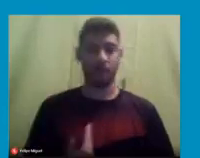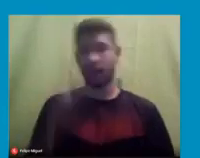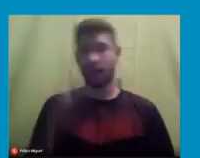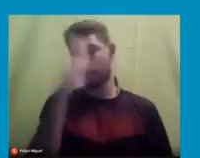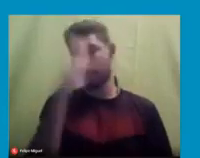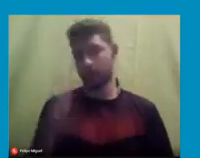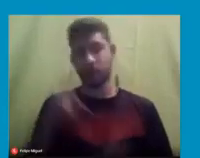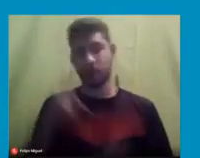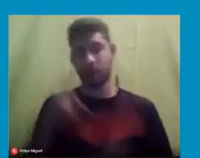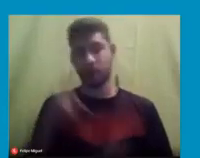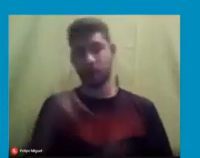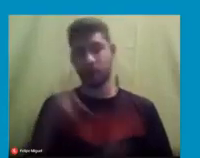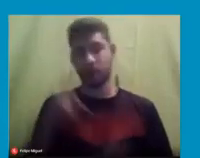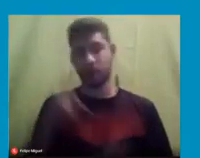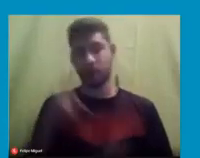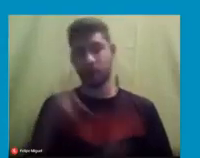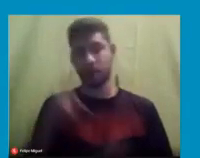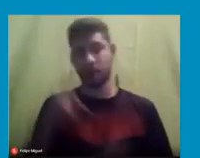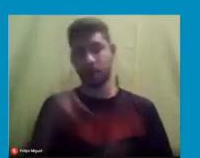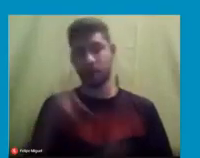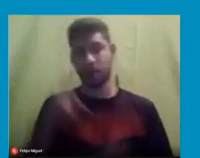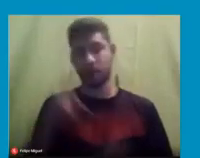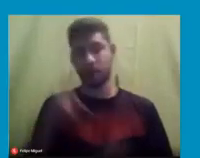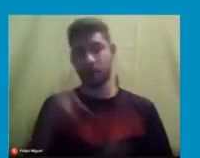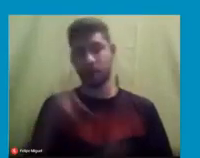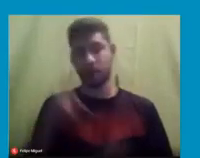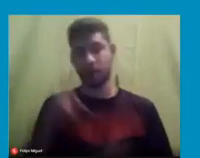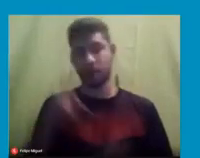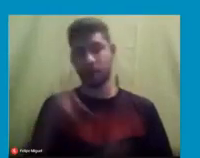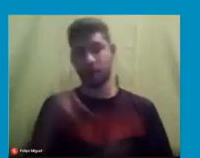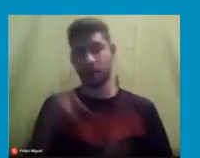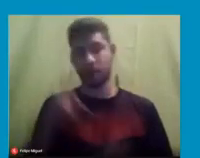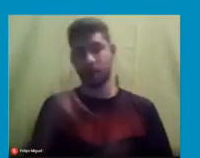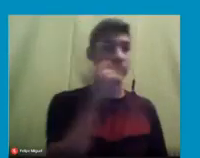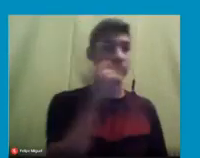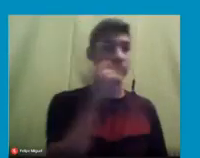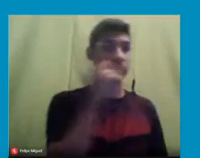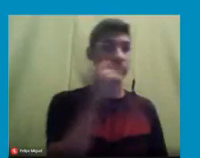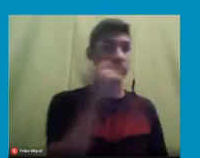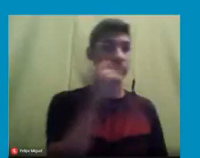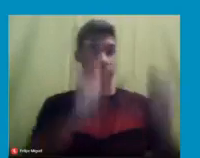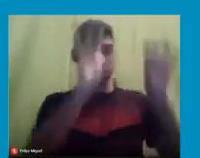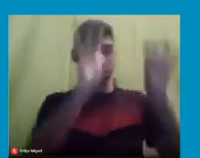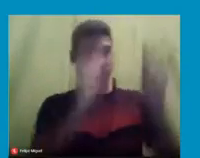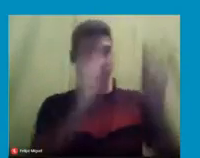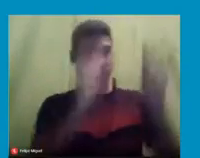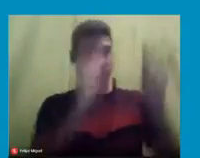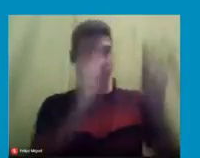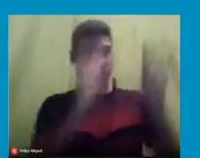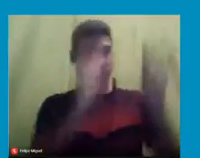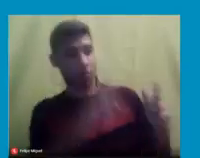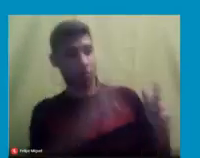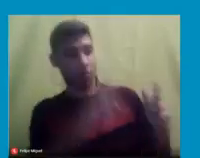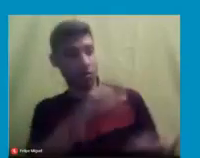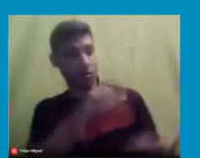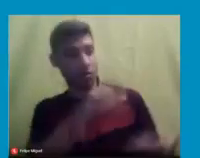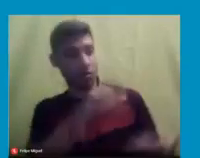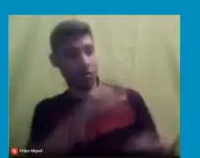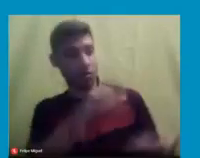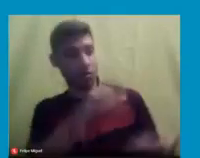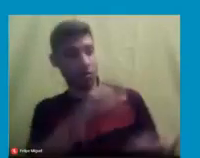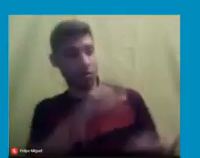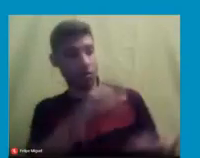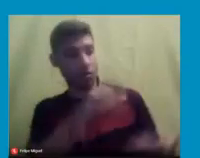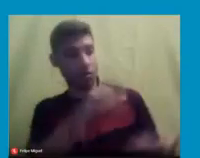política eugenista, já fazia para os migrantes europeus, né, favorecendo migrantes europeus que tinham direito à terra, e que nosso